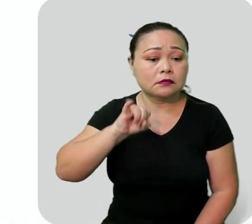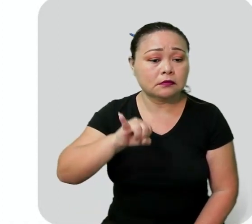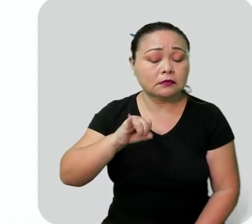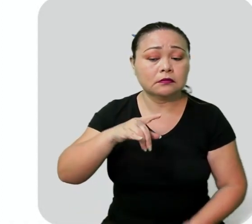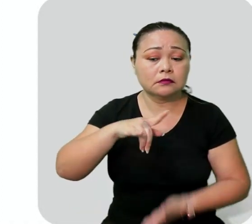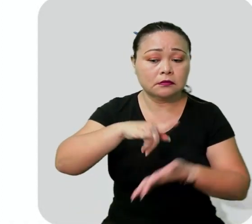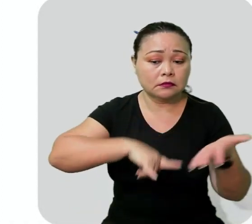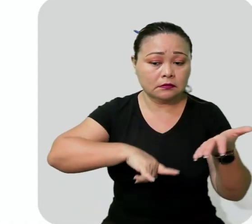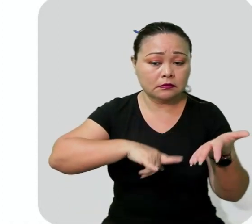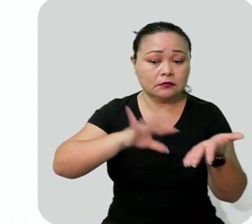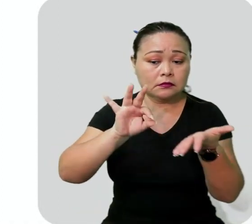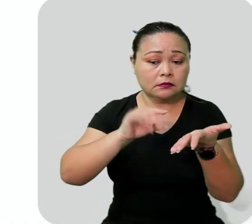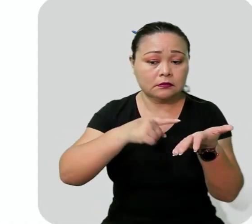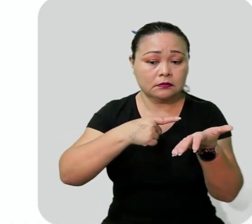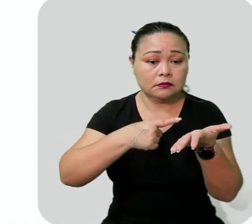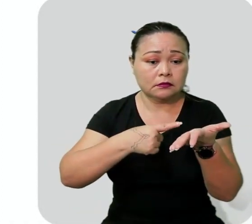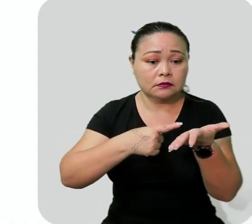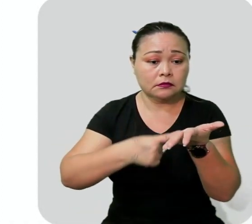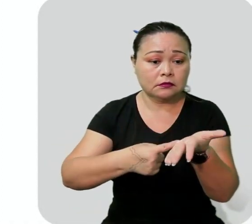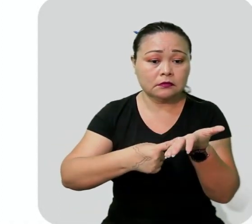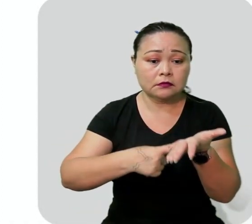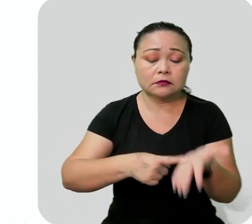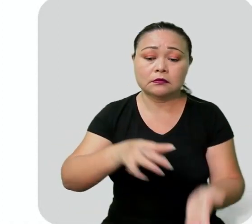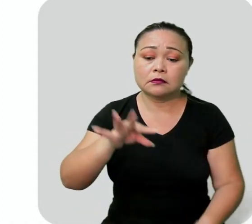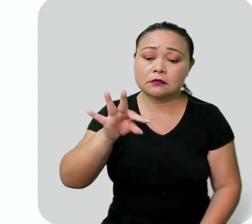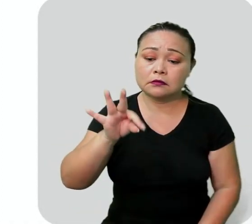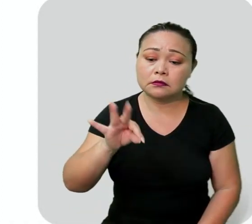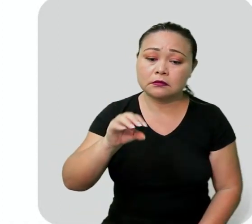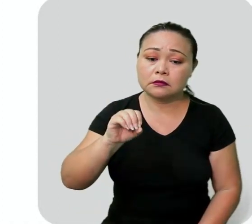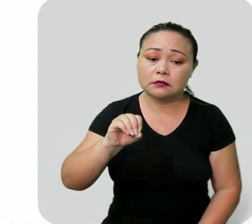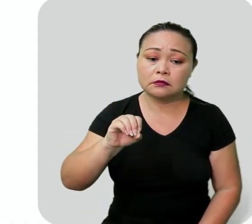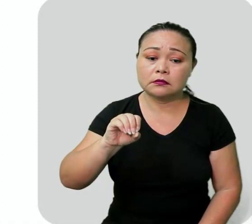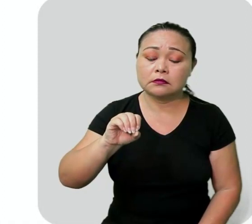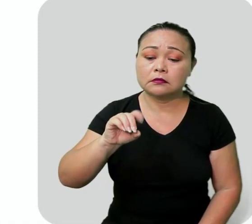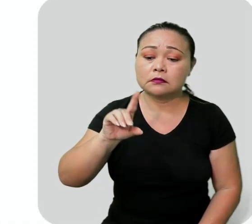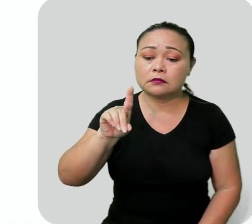Tratado de Tordesilhas ele foi assinado em